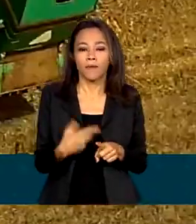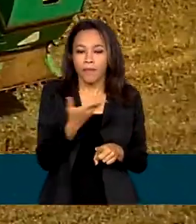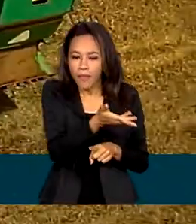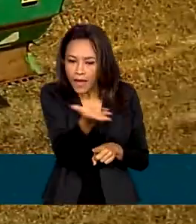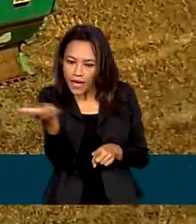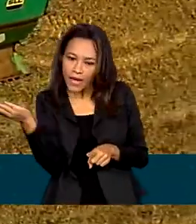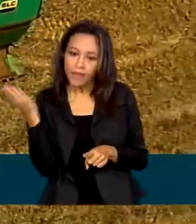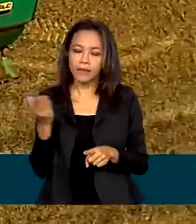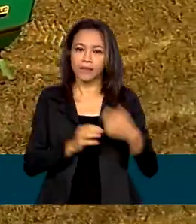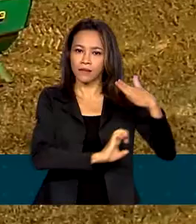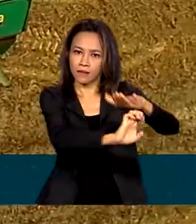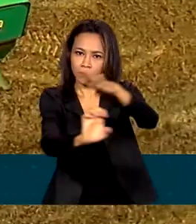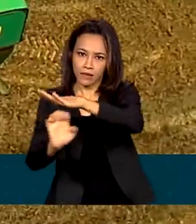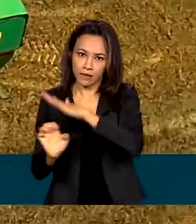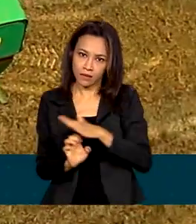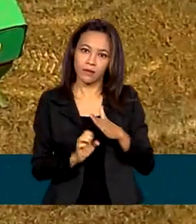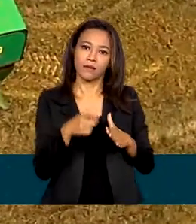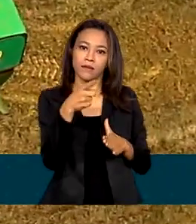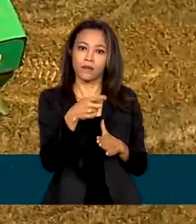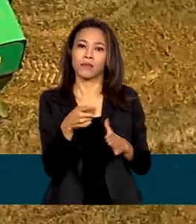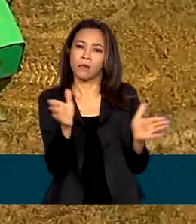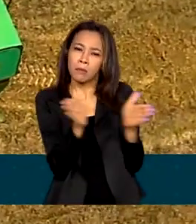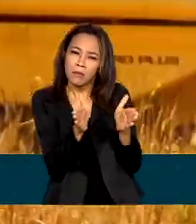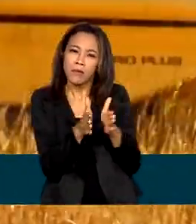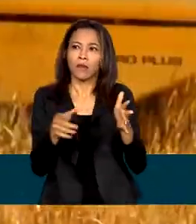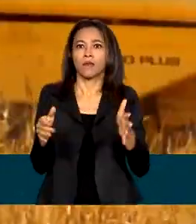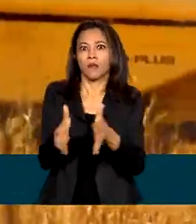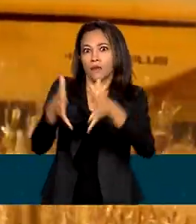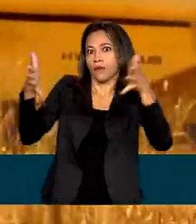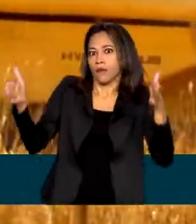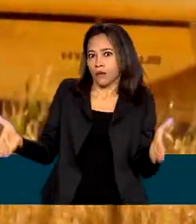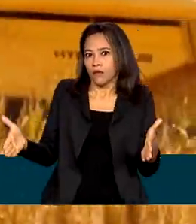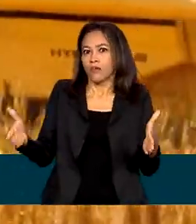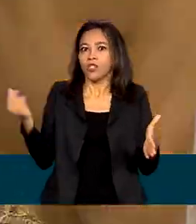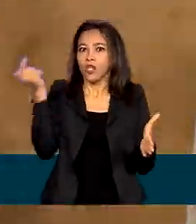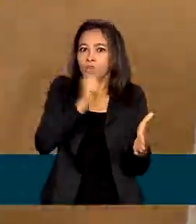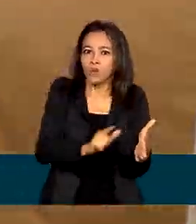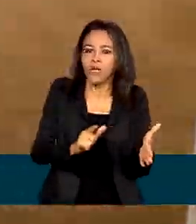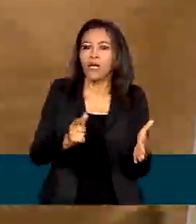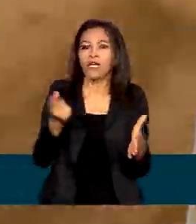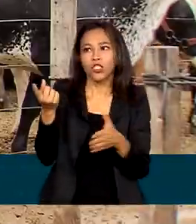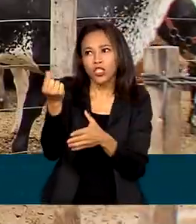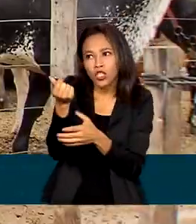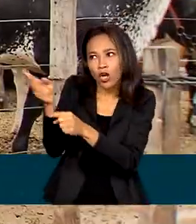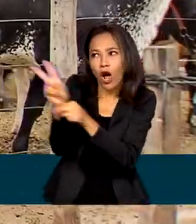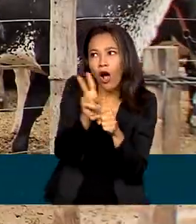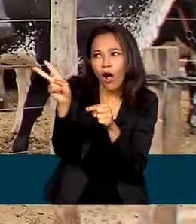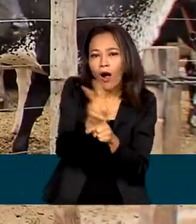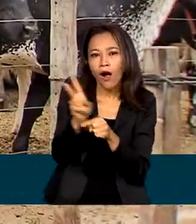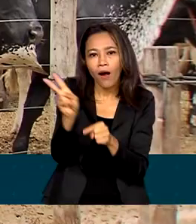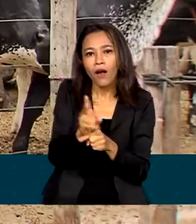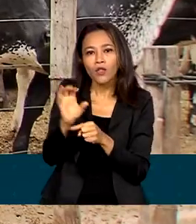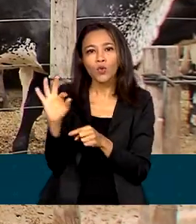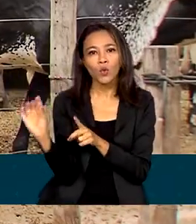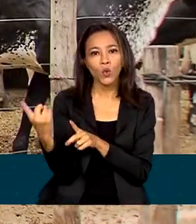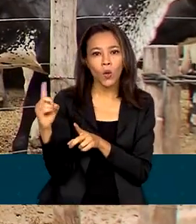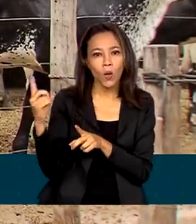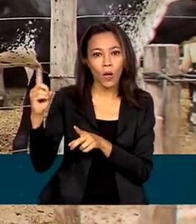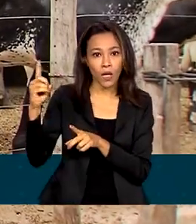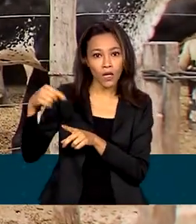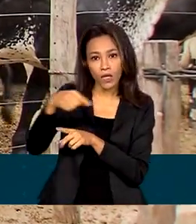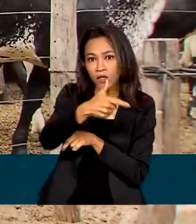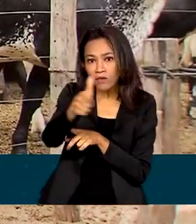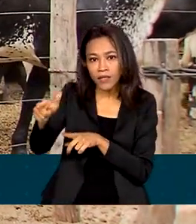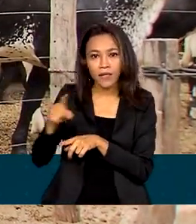médios e grandes produtores que possam captar recursos dolarizados e não correr risco, porque ele